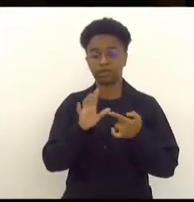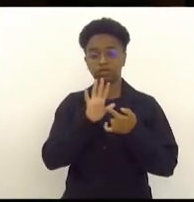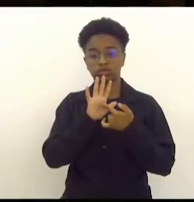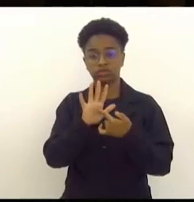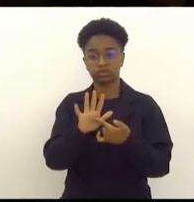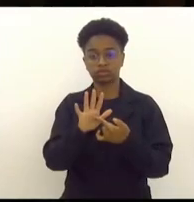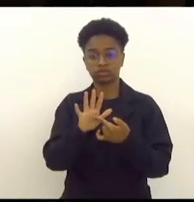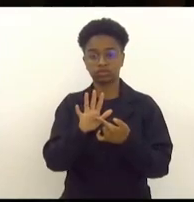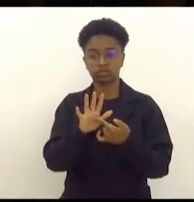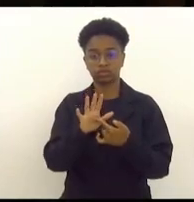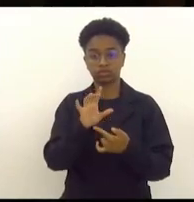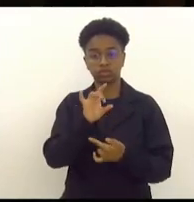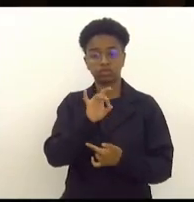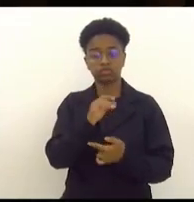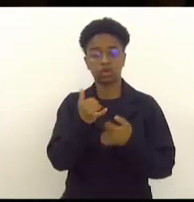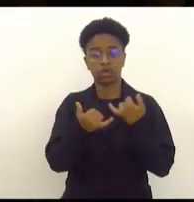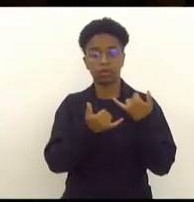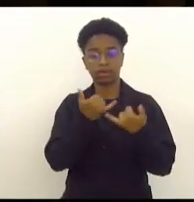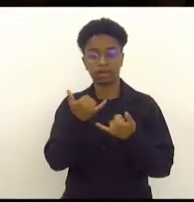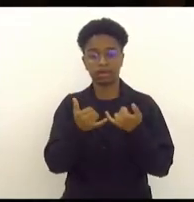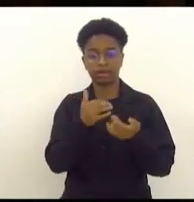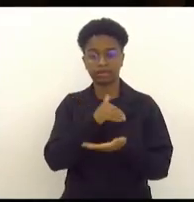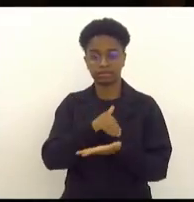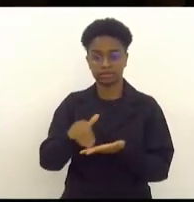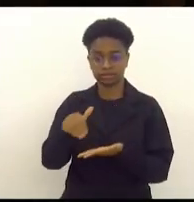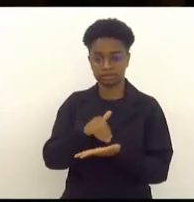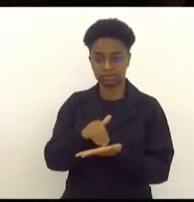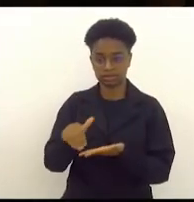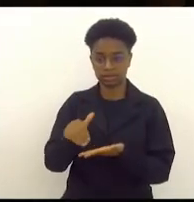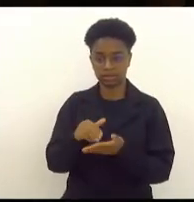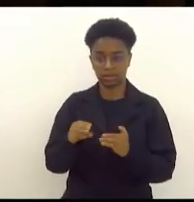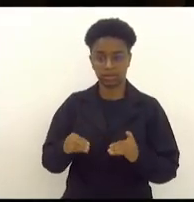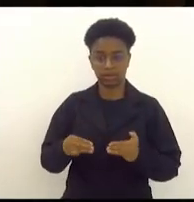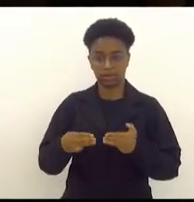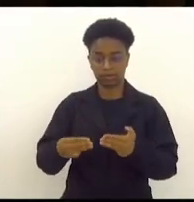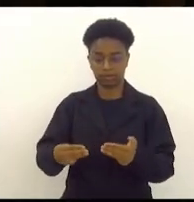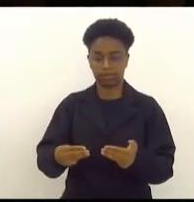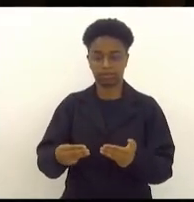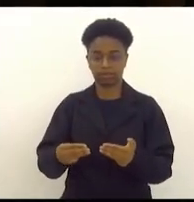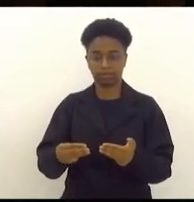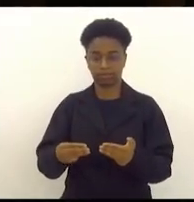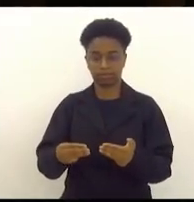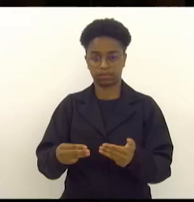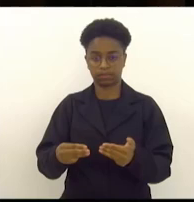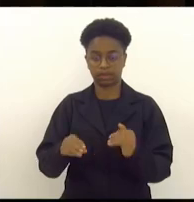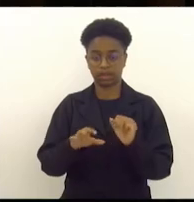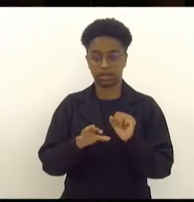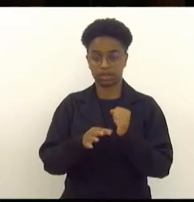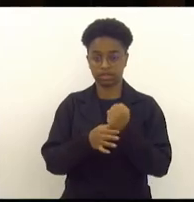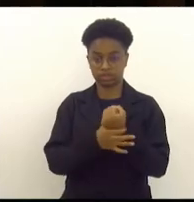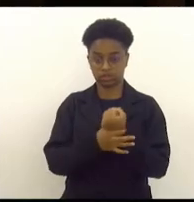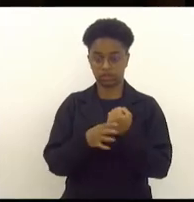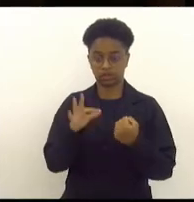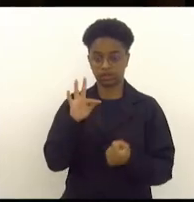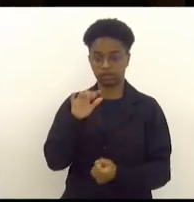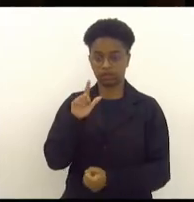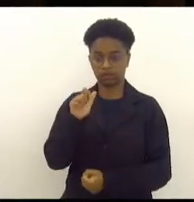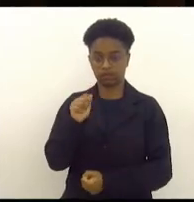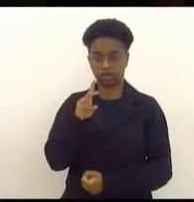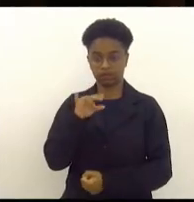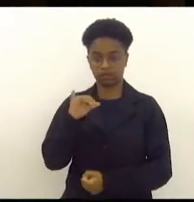só o Joaquim Teixeira brincar com o secretário aí da ministro da segurança Flávio Dino